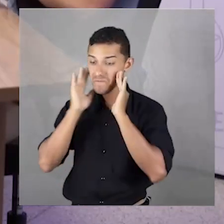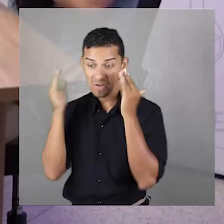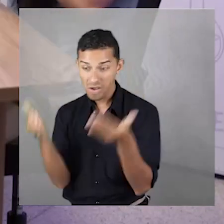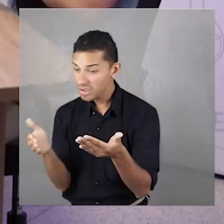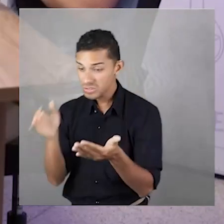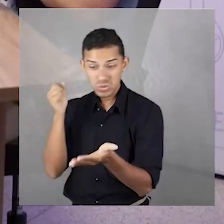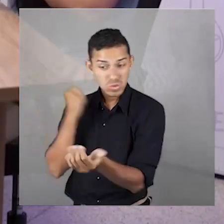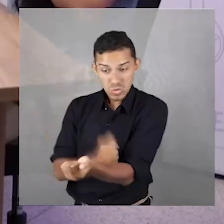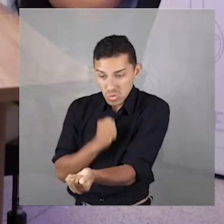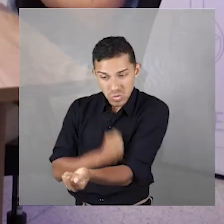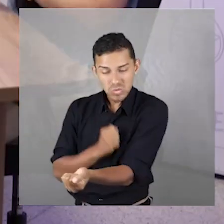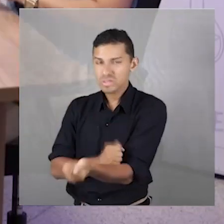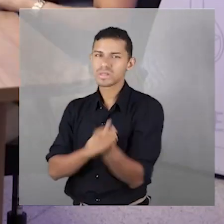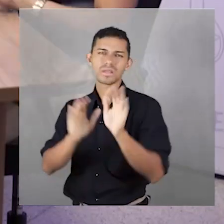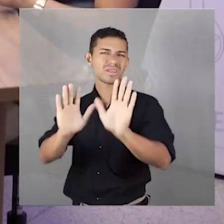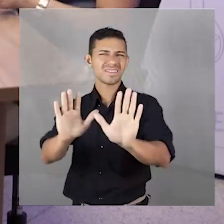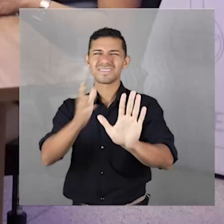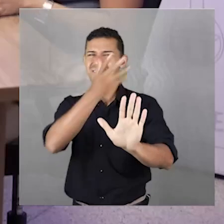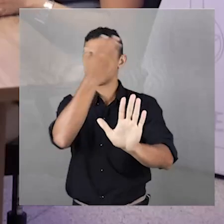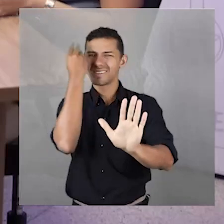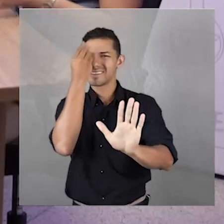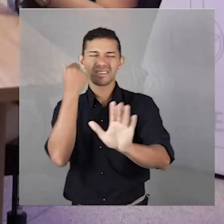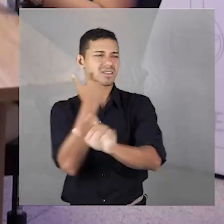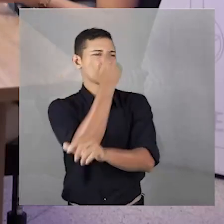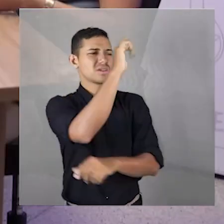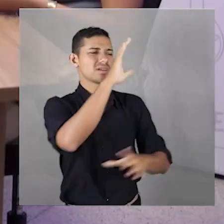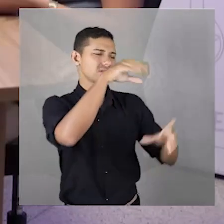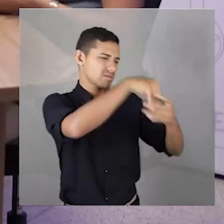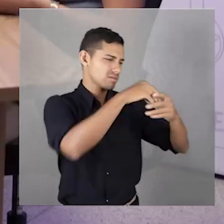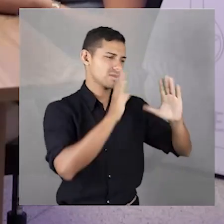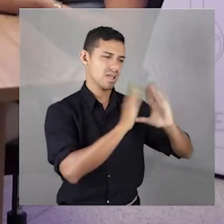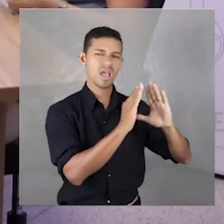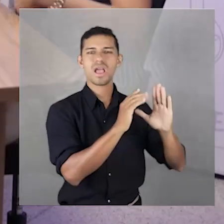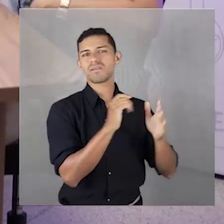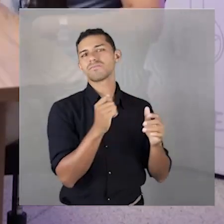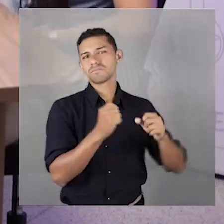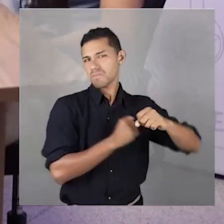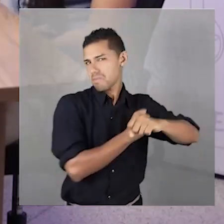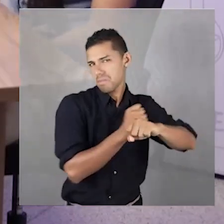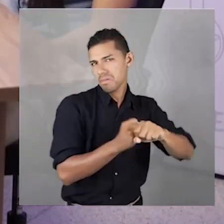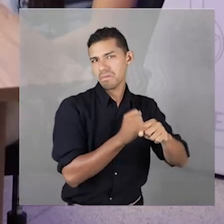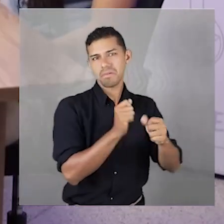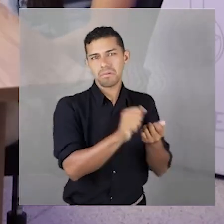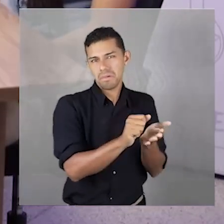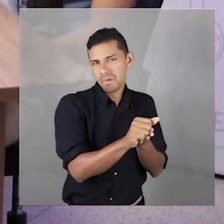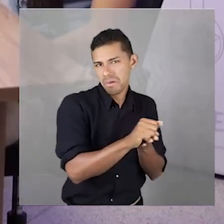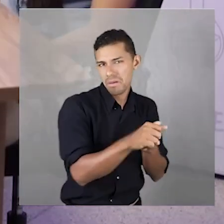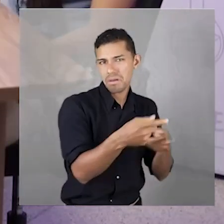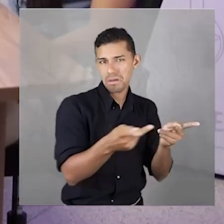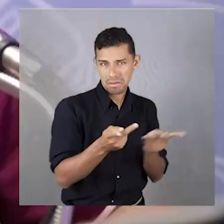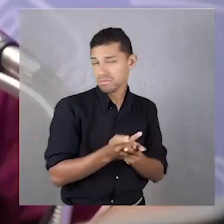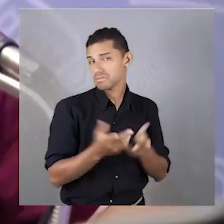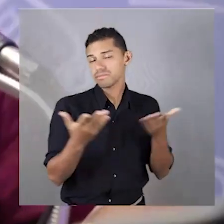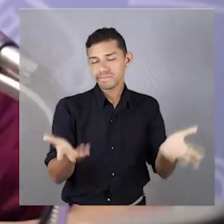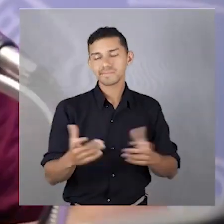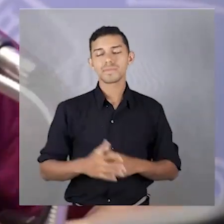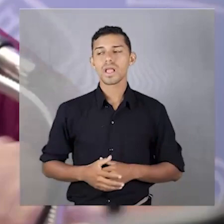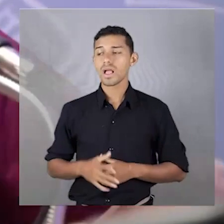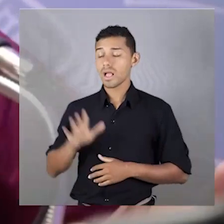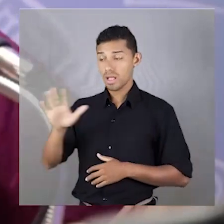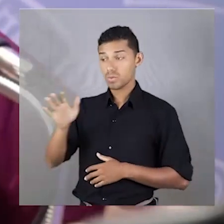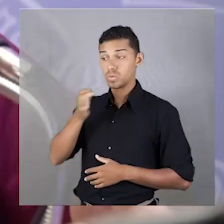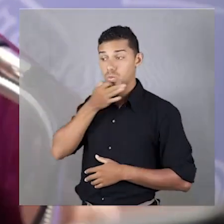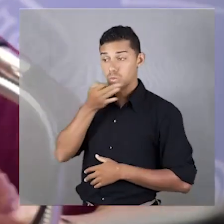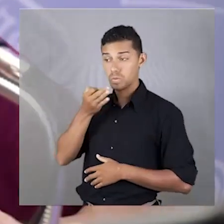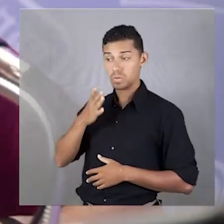naquilo, né? Fica só naquilo e acaba esquecendo as outras coisas de boa até dentro de casa mesmo. Uma coisa que eu tento levar para a vida